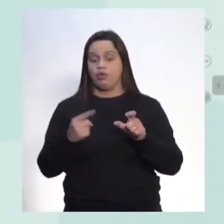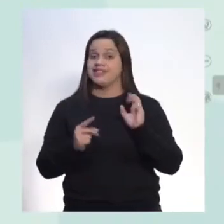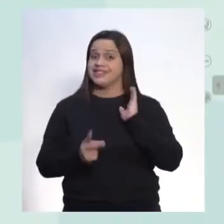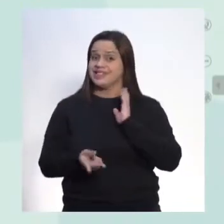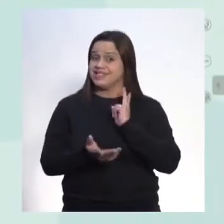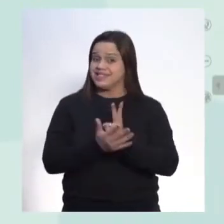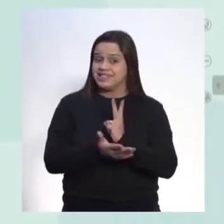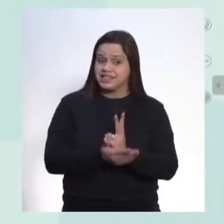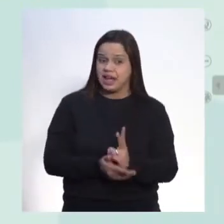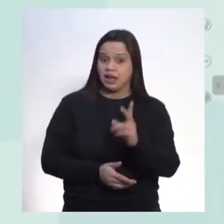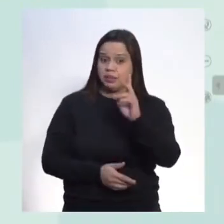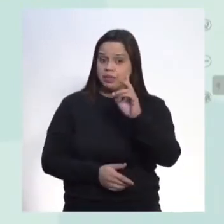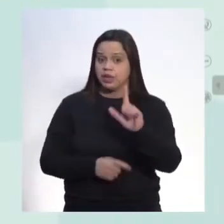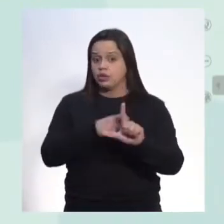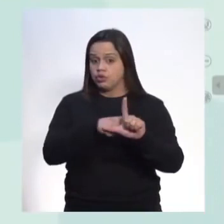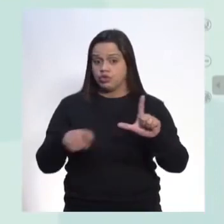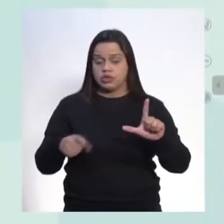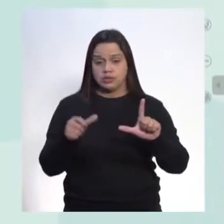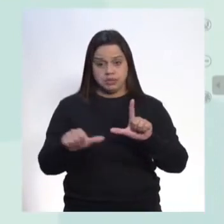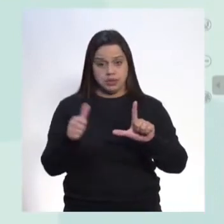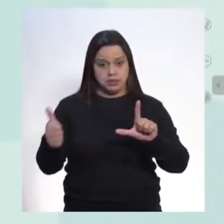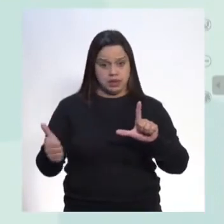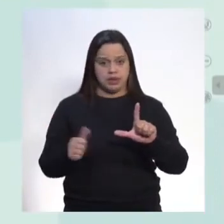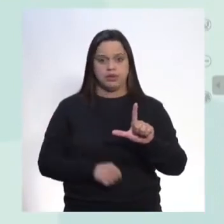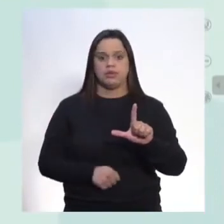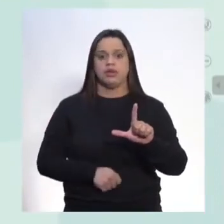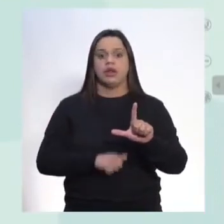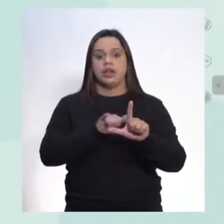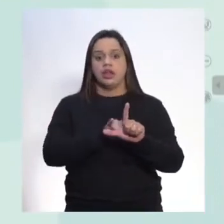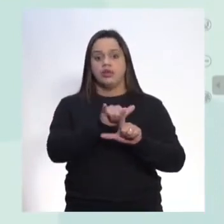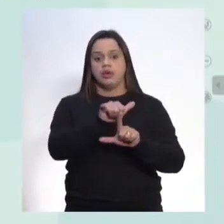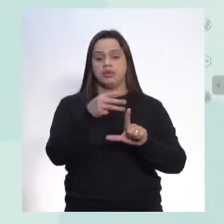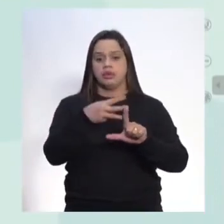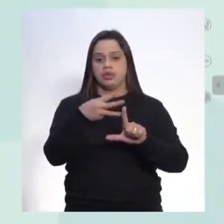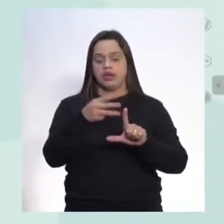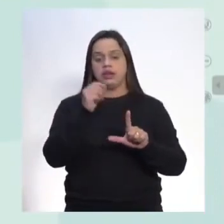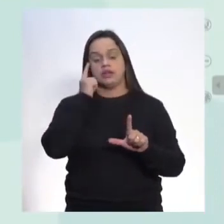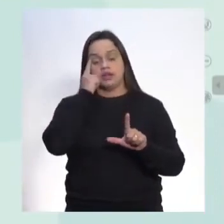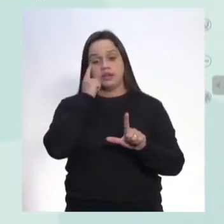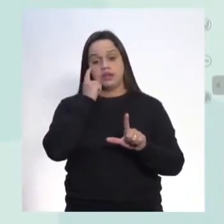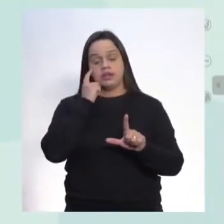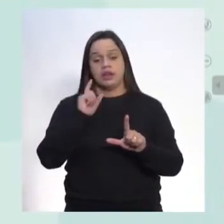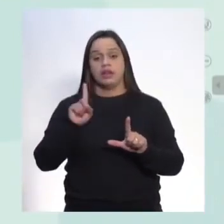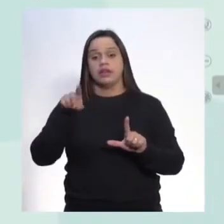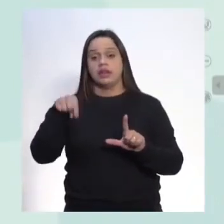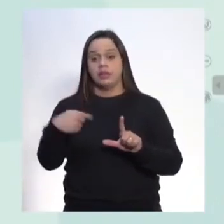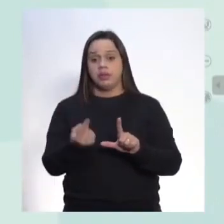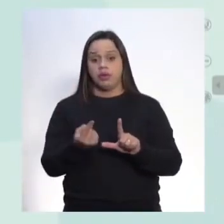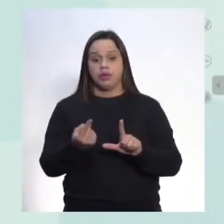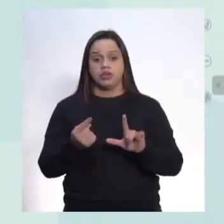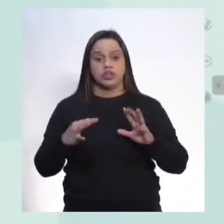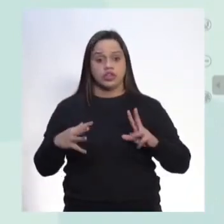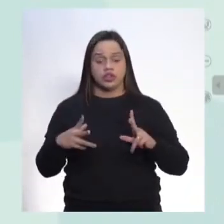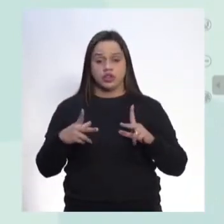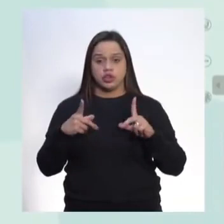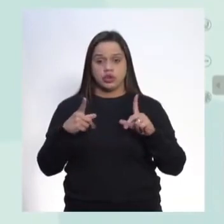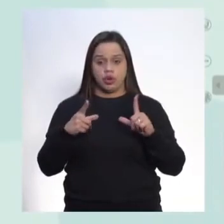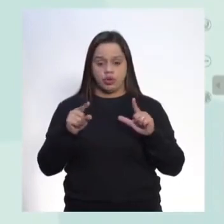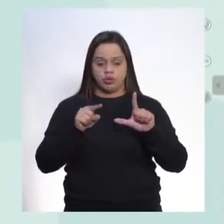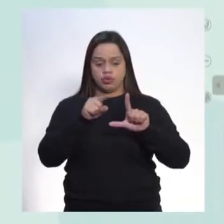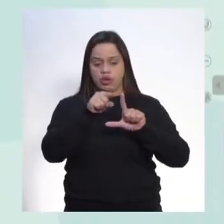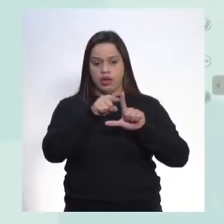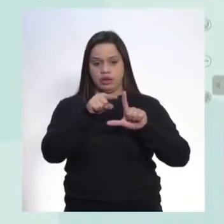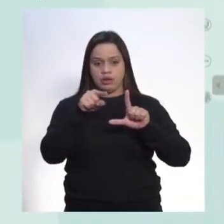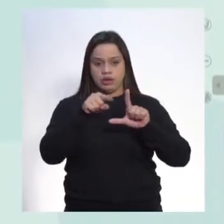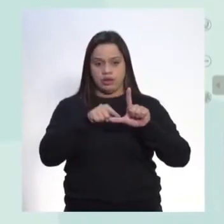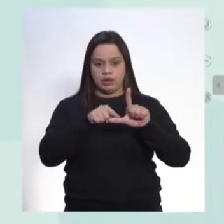hein? Presta atenção. E o y vale 3. Quando a gente une esses pontos, e aí você não